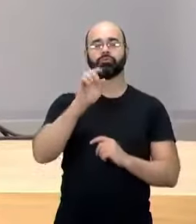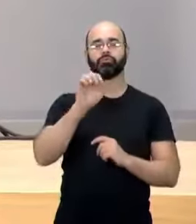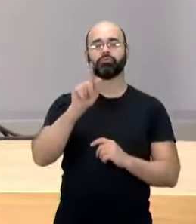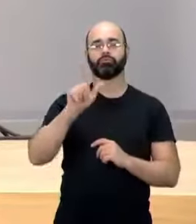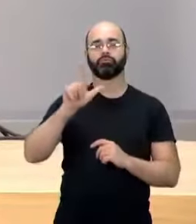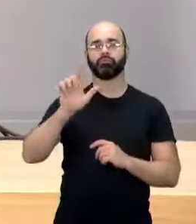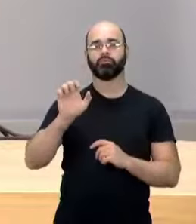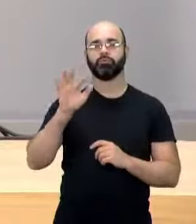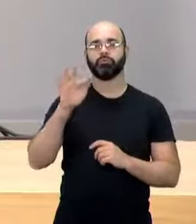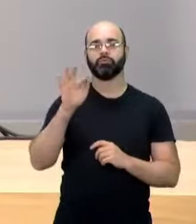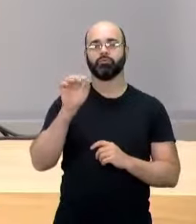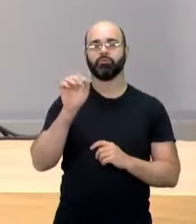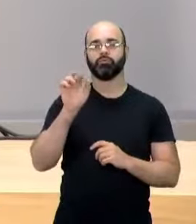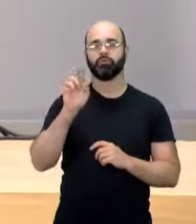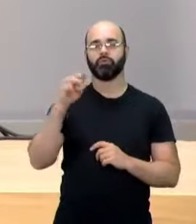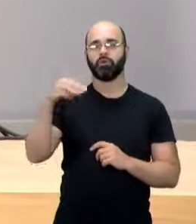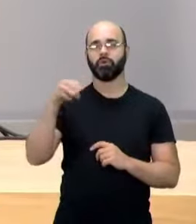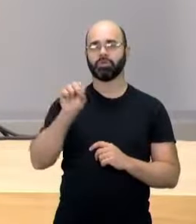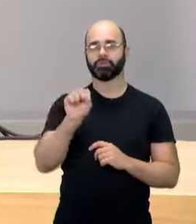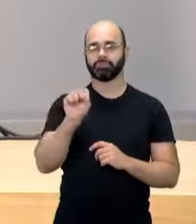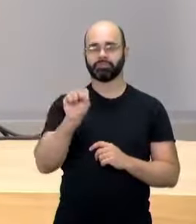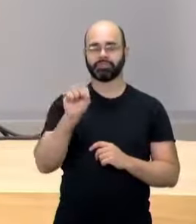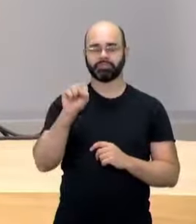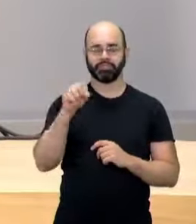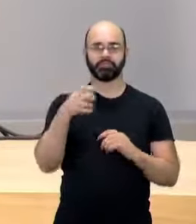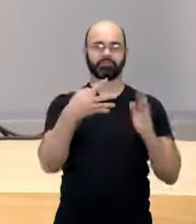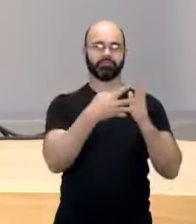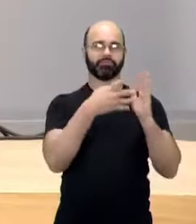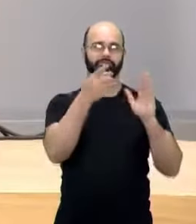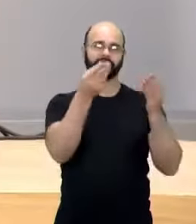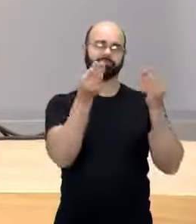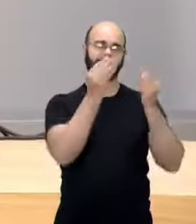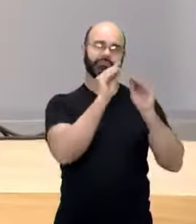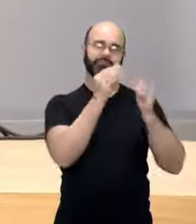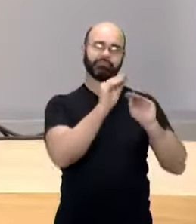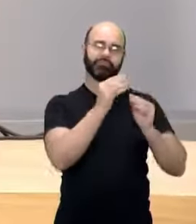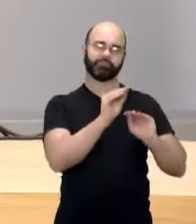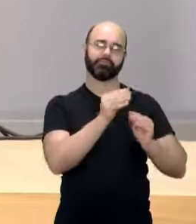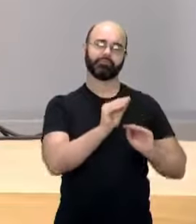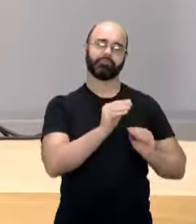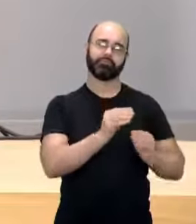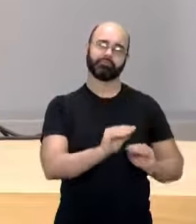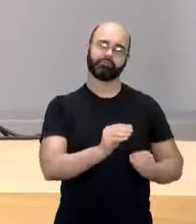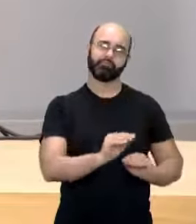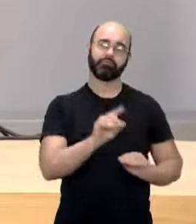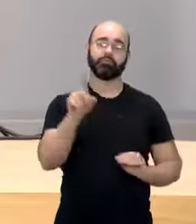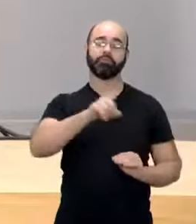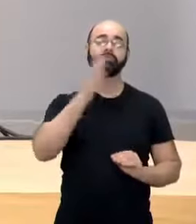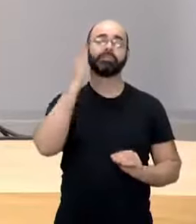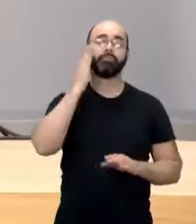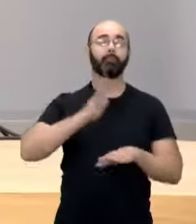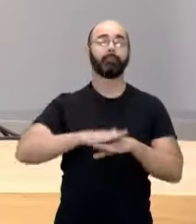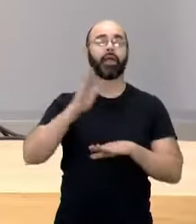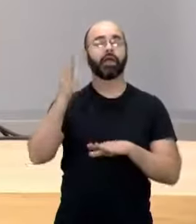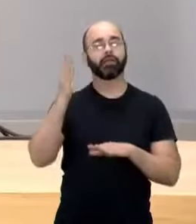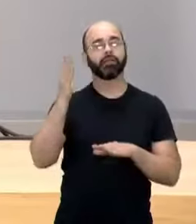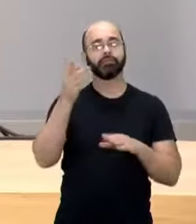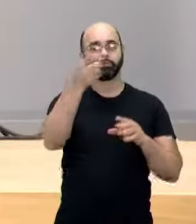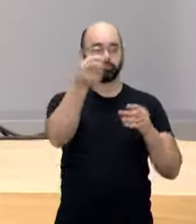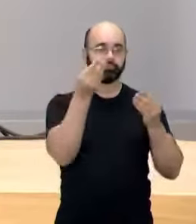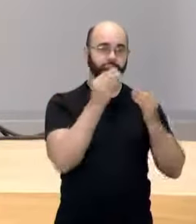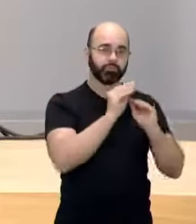também saber o que vocês precisam saber mais e com isso a gente direcionando o nosso trabalho. Então,